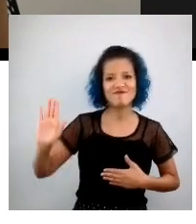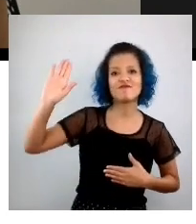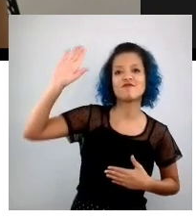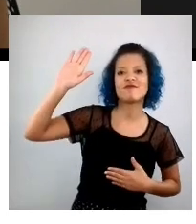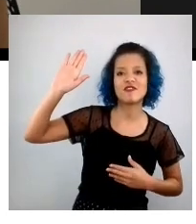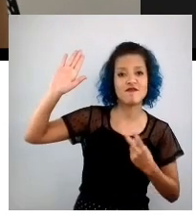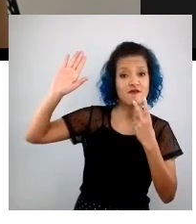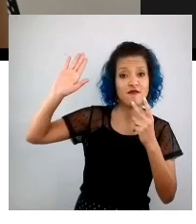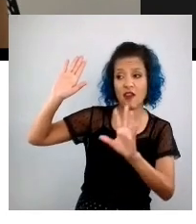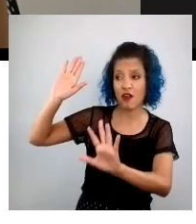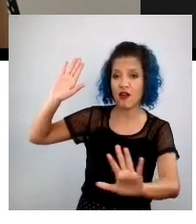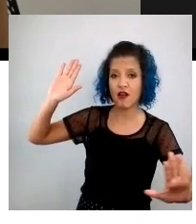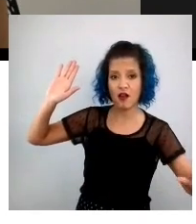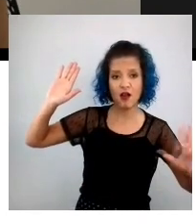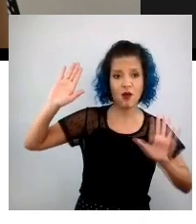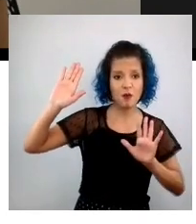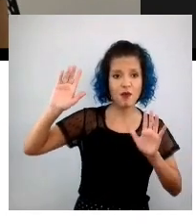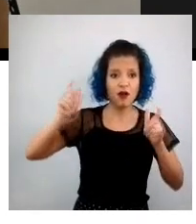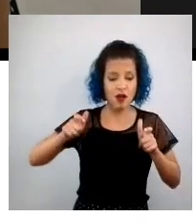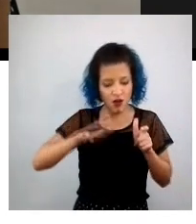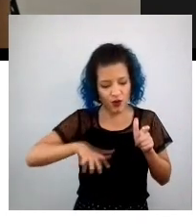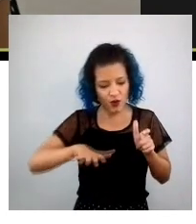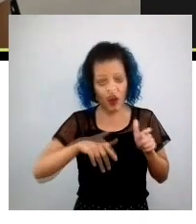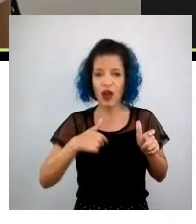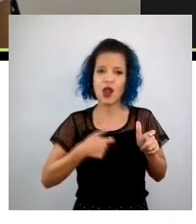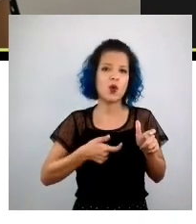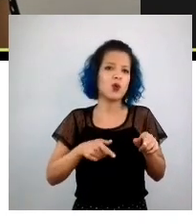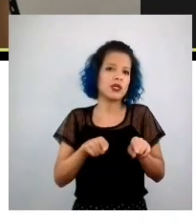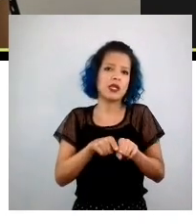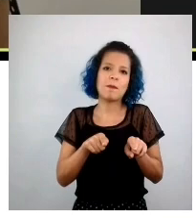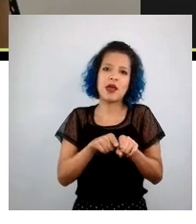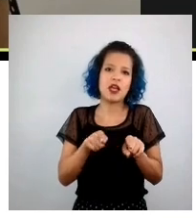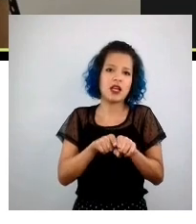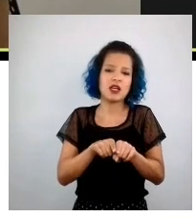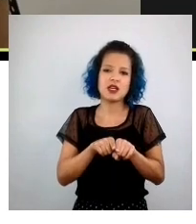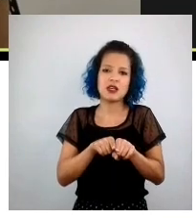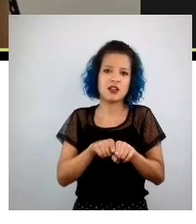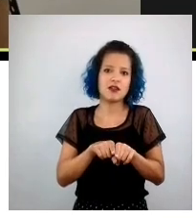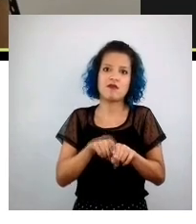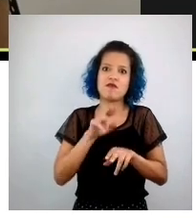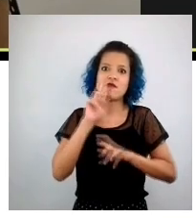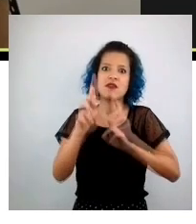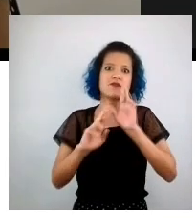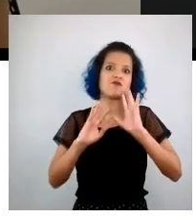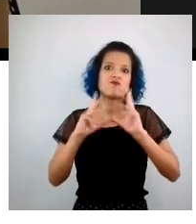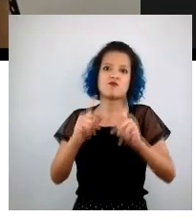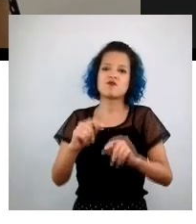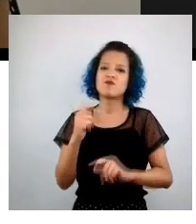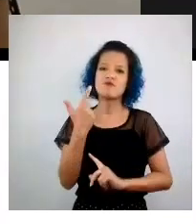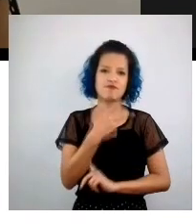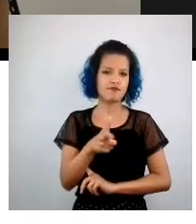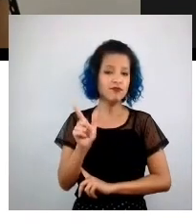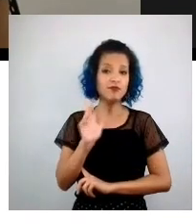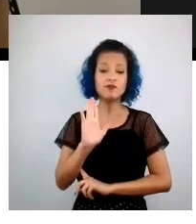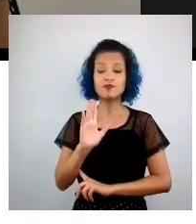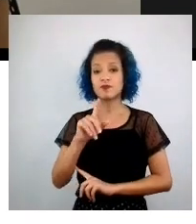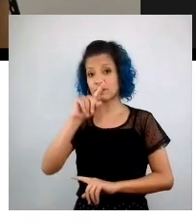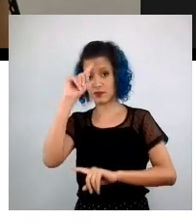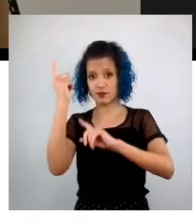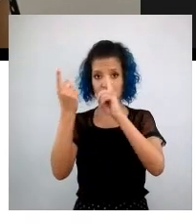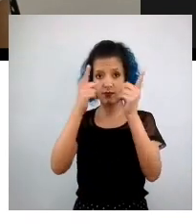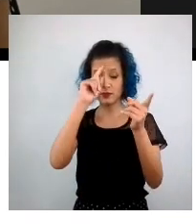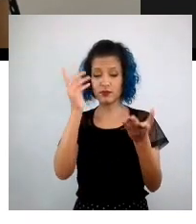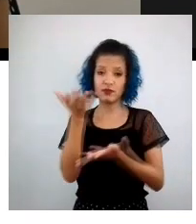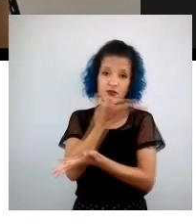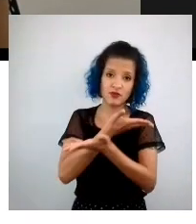isso aqui é um lugar que eu também não tenho todas as respostas, mas eu gostaria de compartilhar as dúvidas. Em geral, mais cabeças